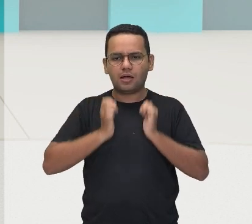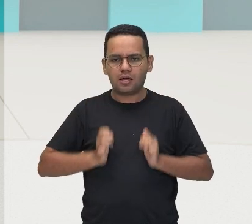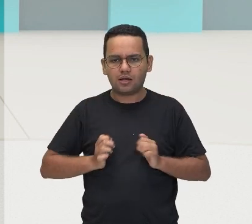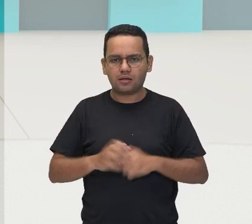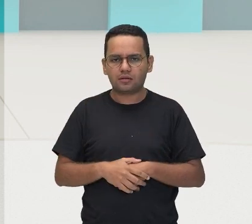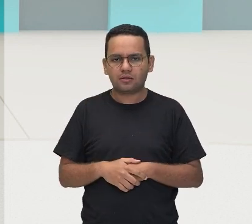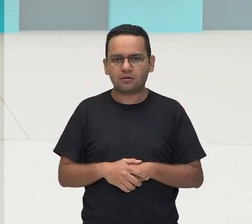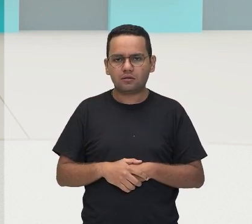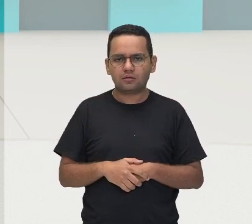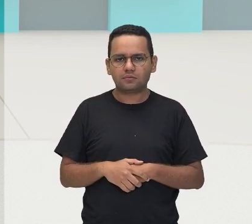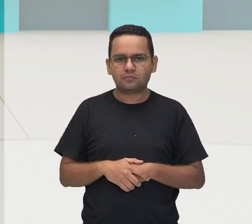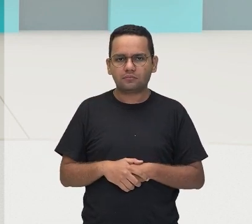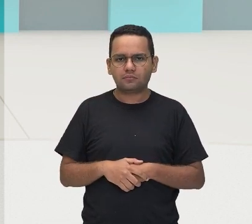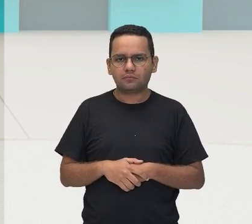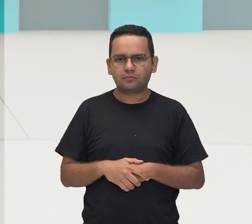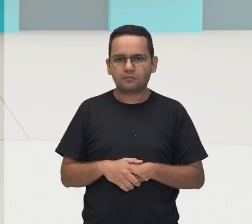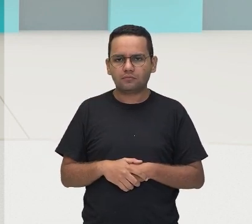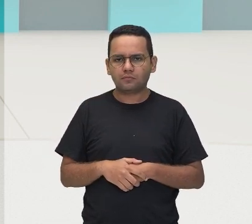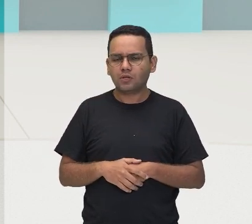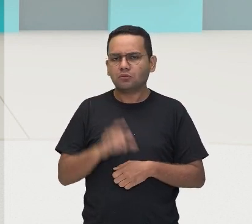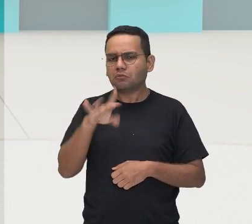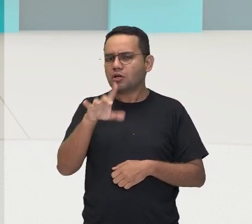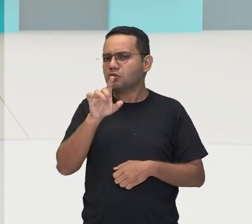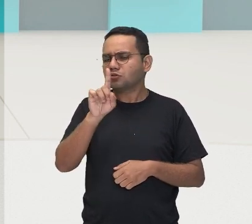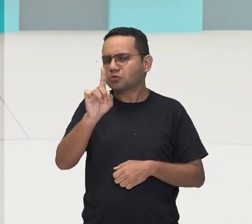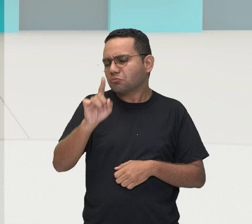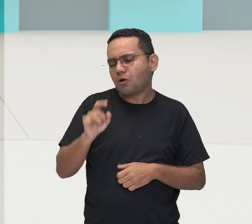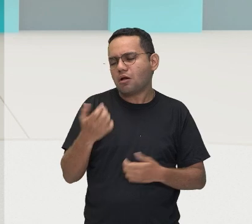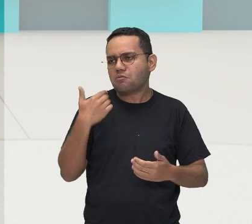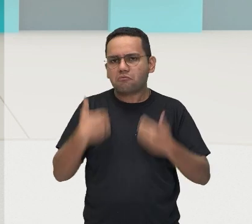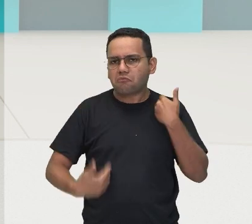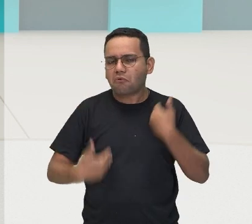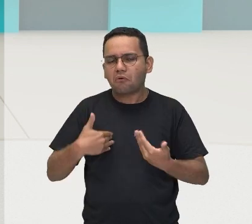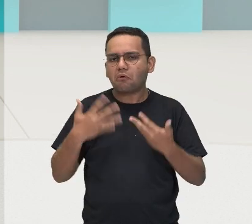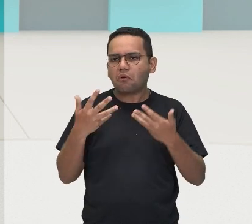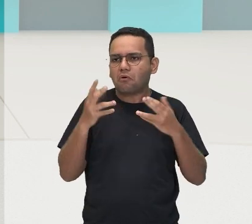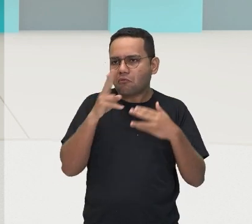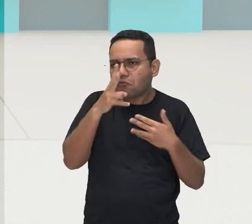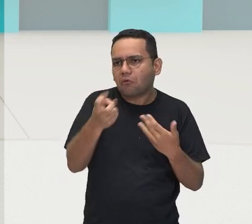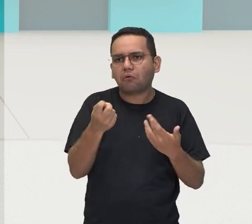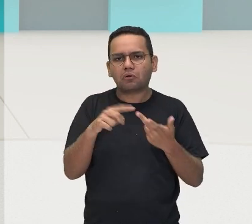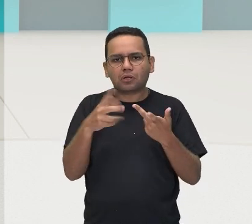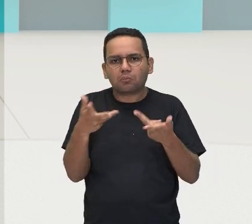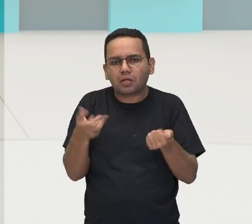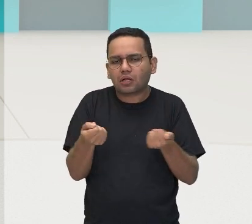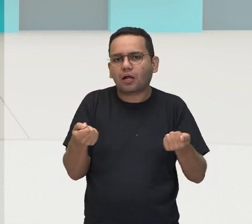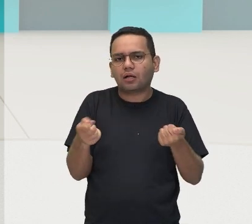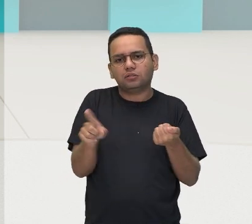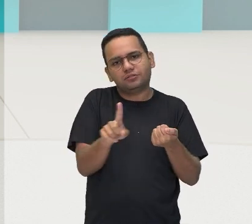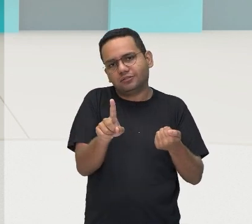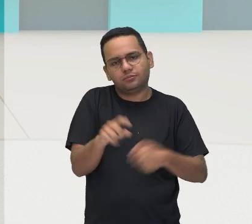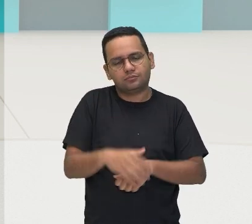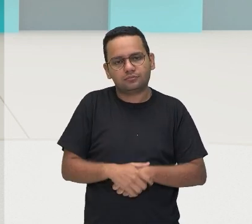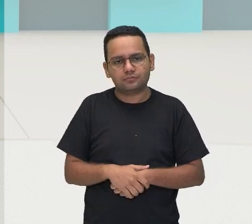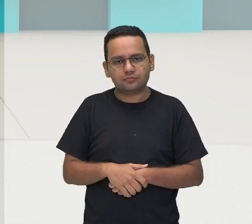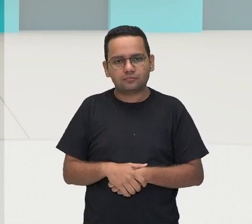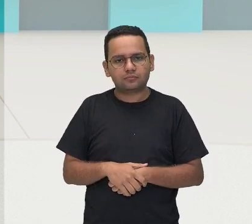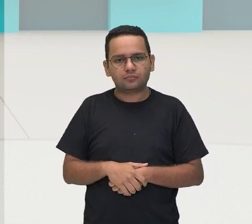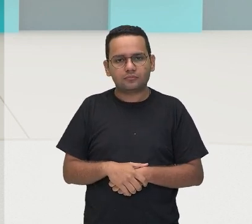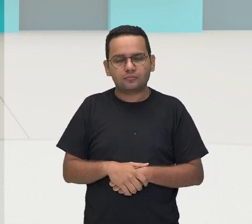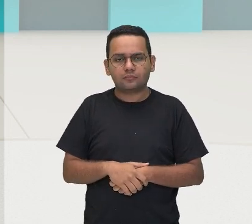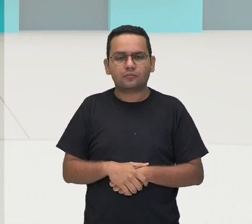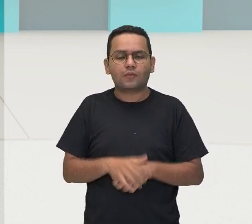contemplando o físico daquele lutador, daquele atleta, daquele militar, mas